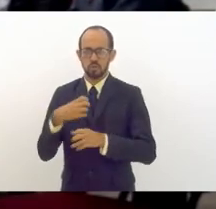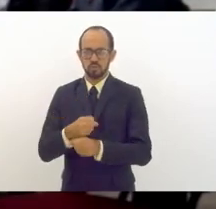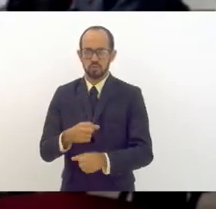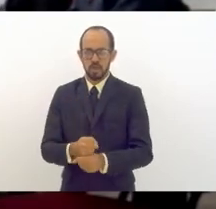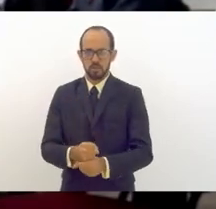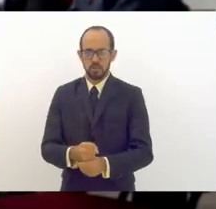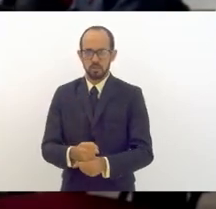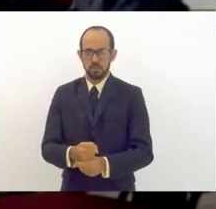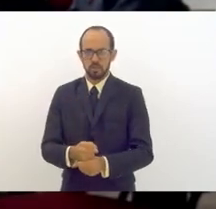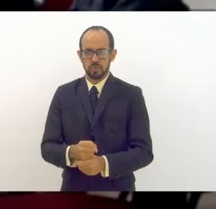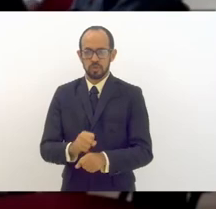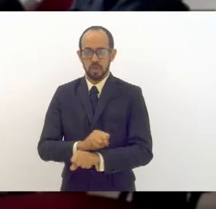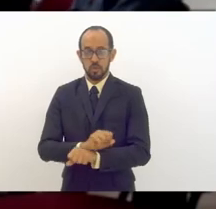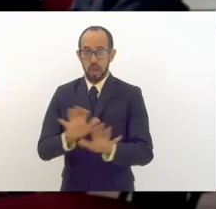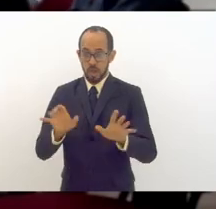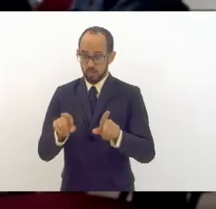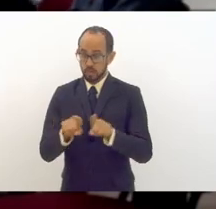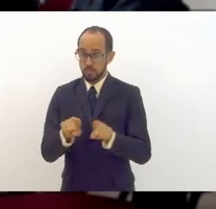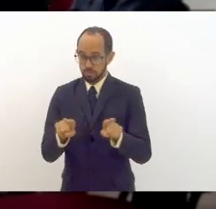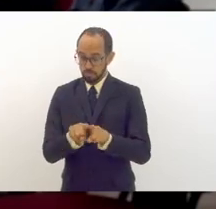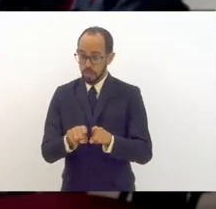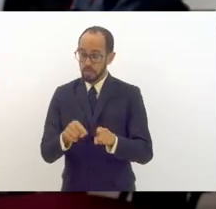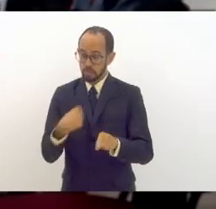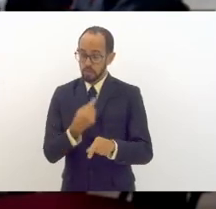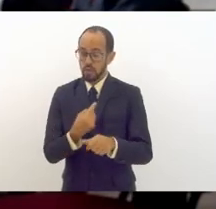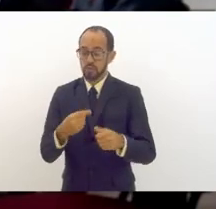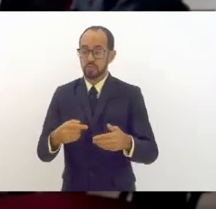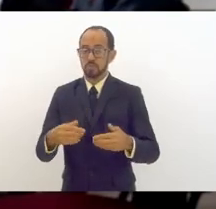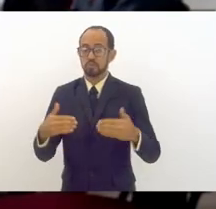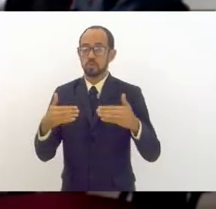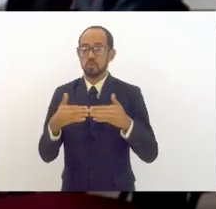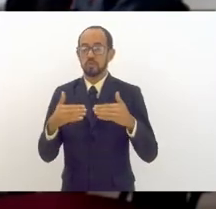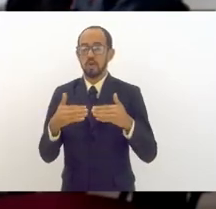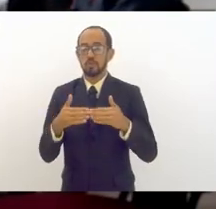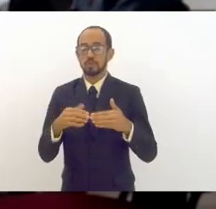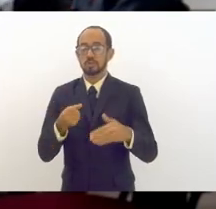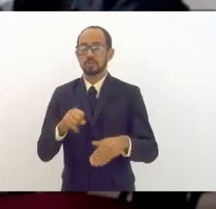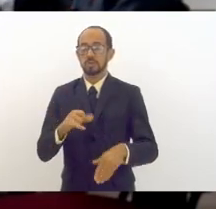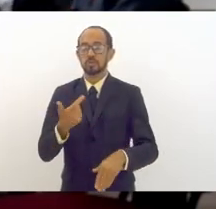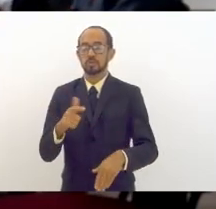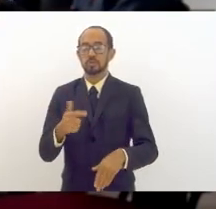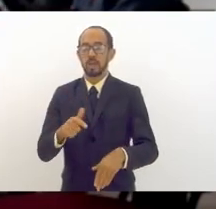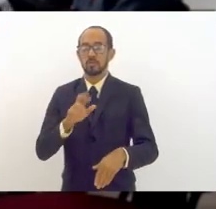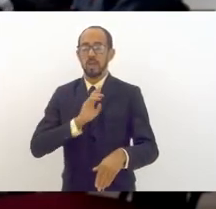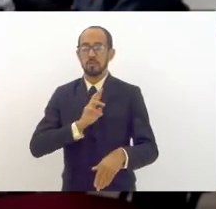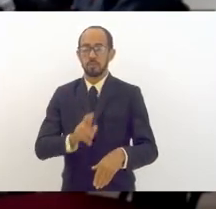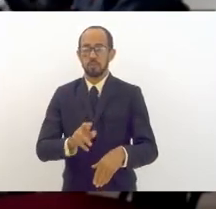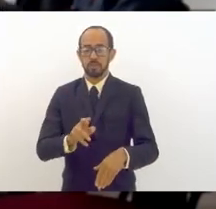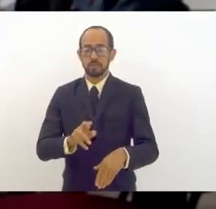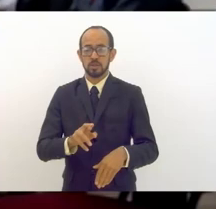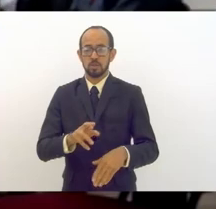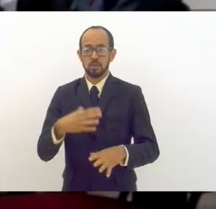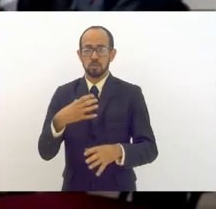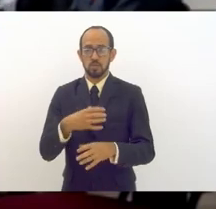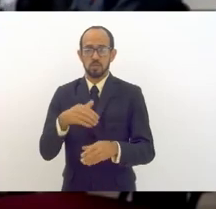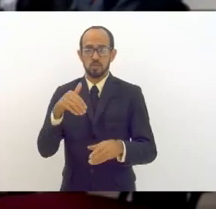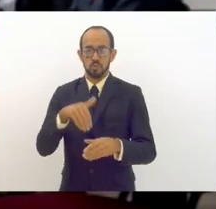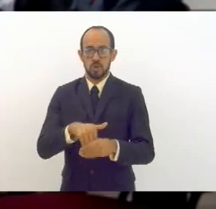Então, é claro, e aí nesse sentido estamos de acordo que por não haver reprovação por resultado,